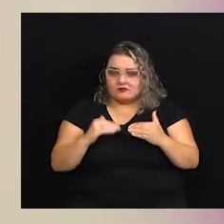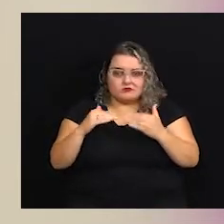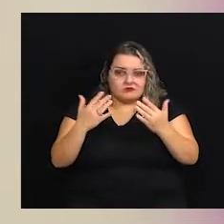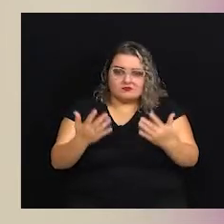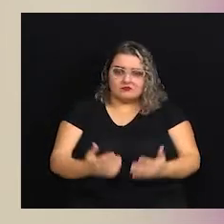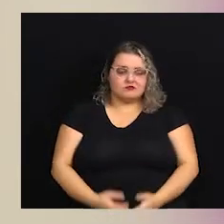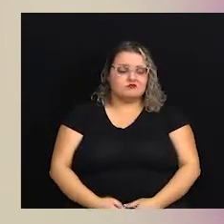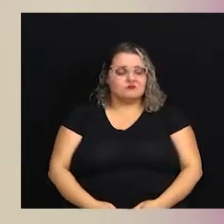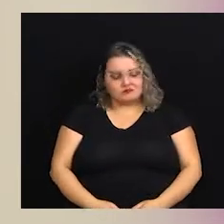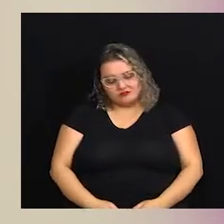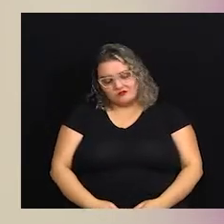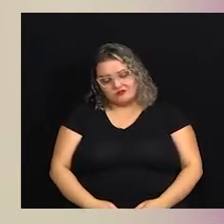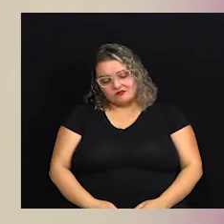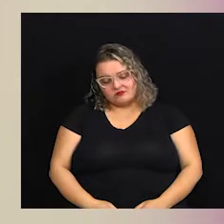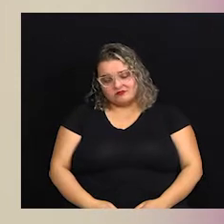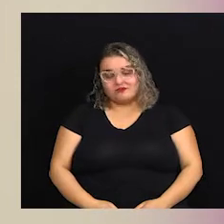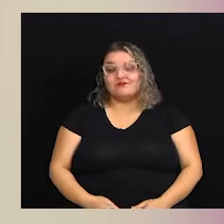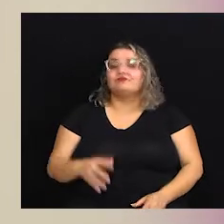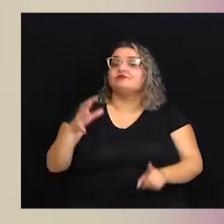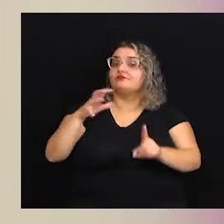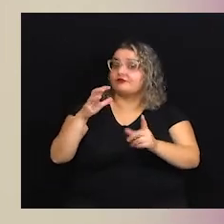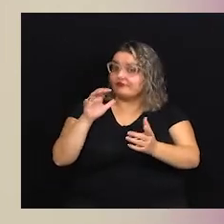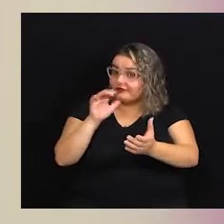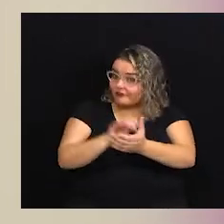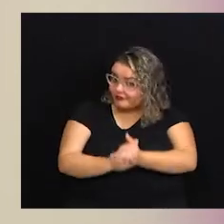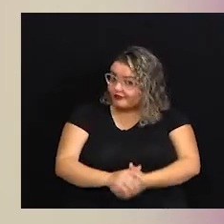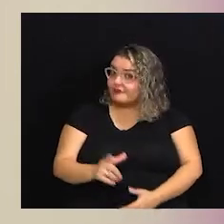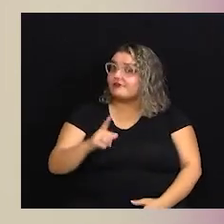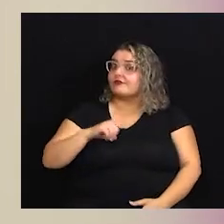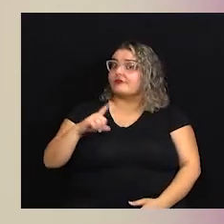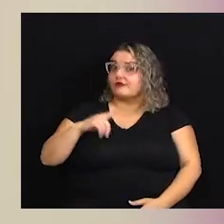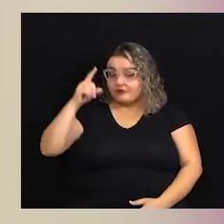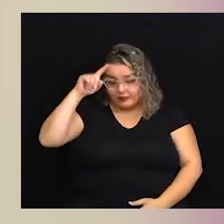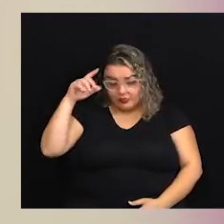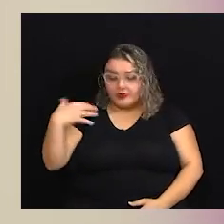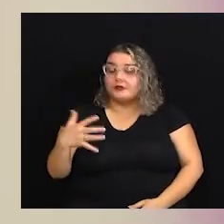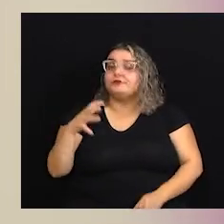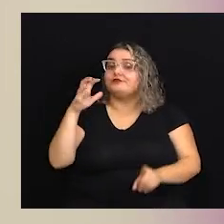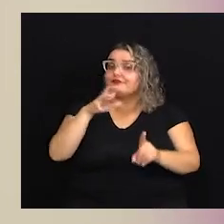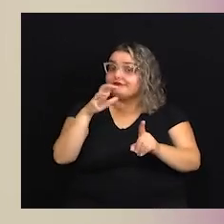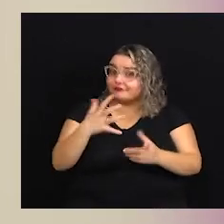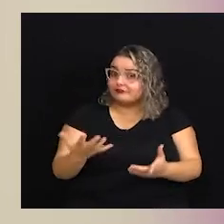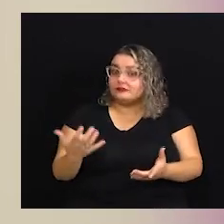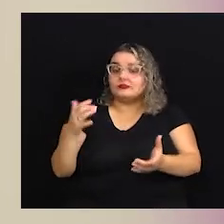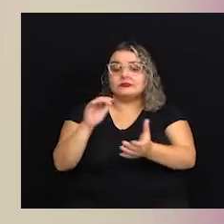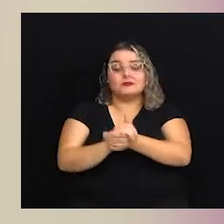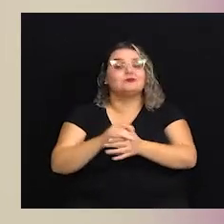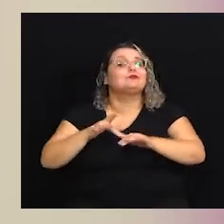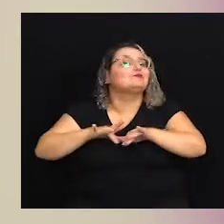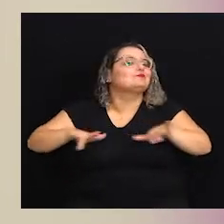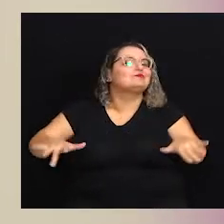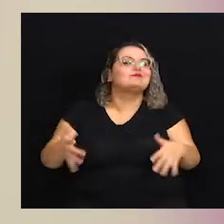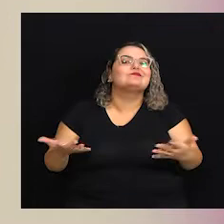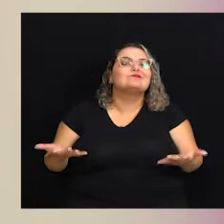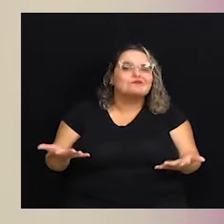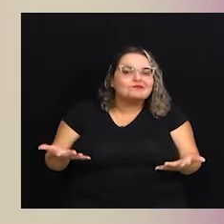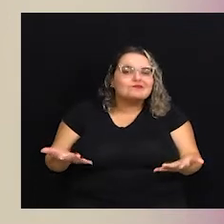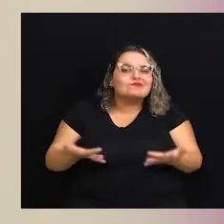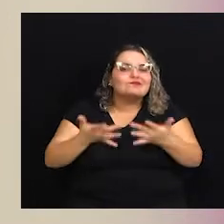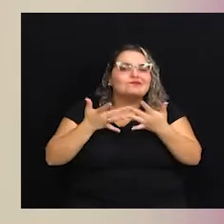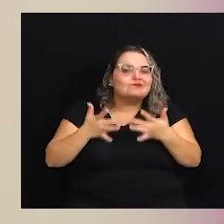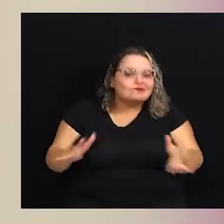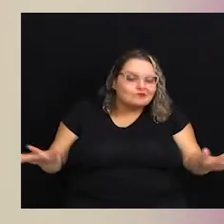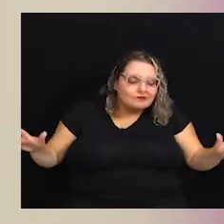não fica mais produtiva, isso afeta muito o casamento, eu tenho muito isso no meu dia a dia, afeta, elas acabam se